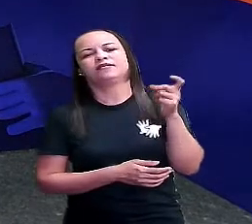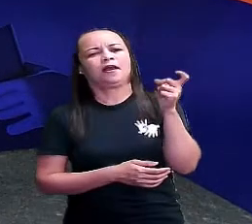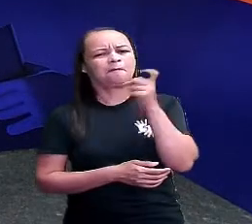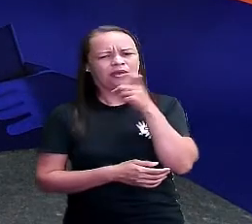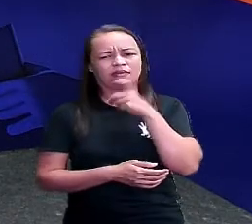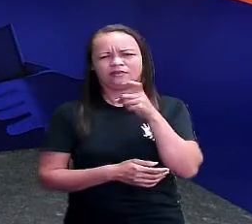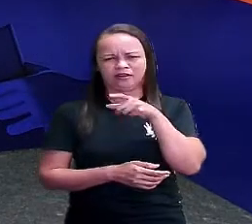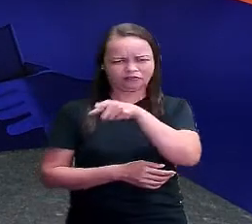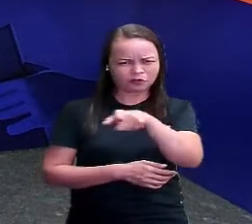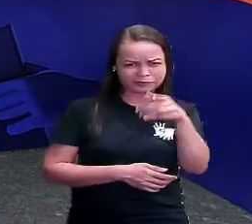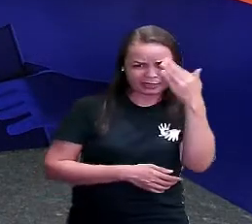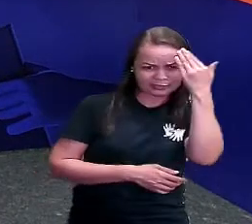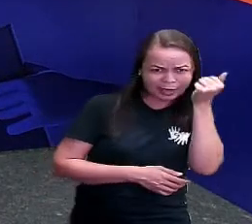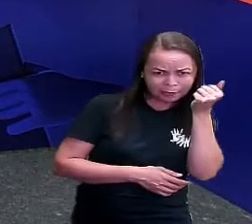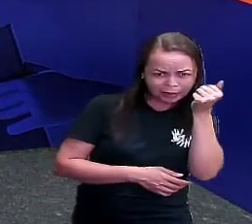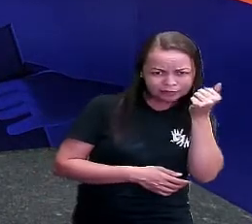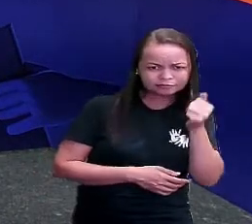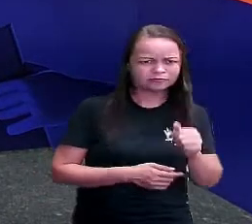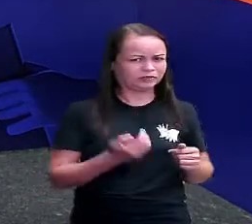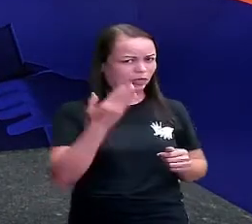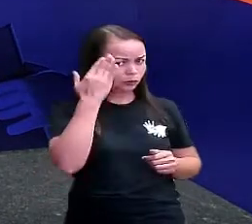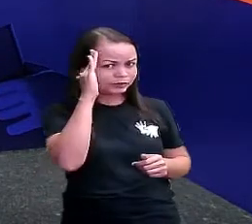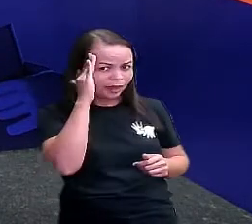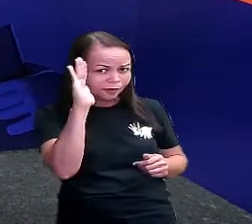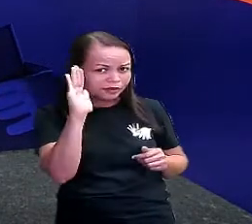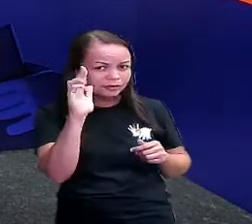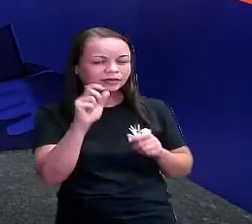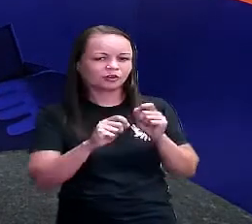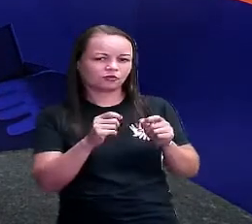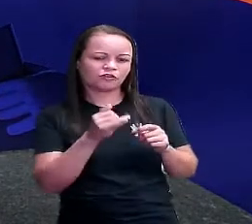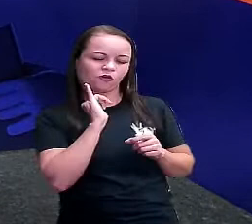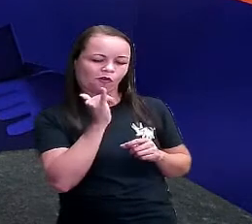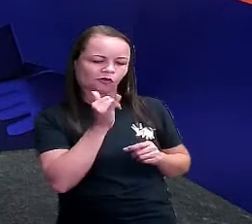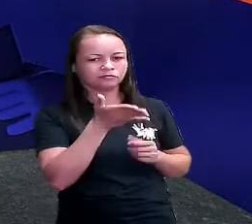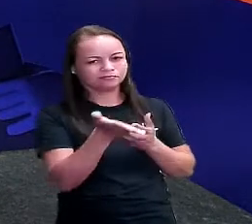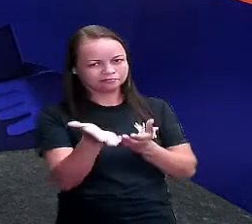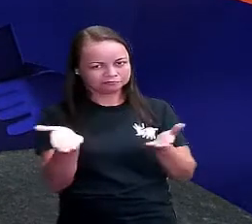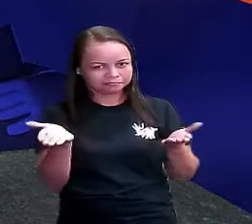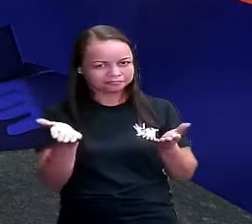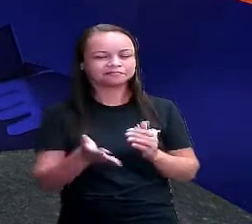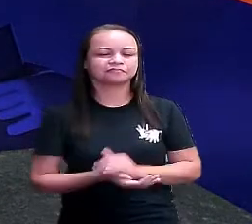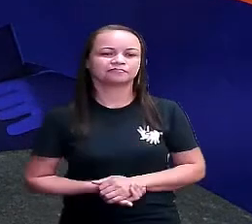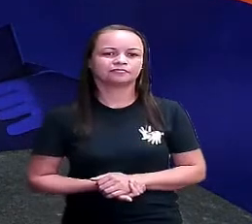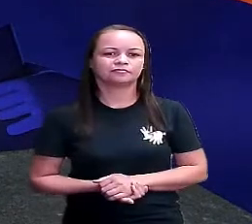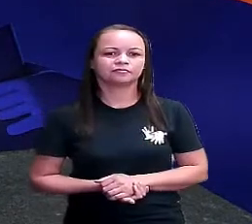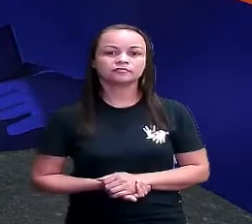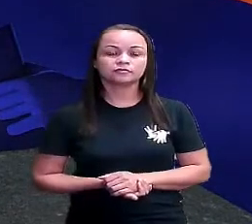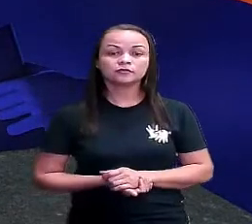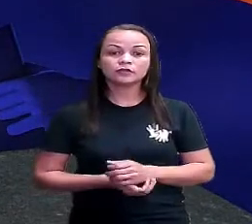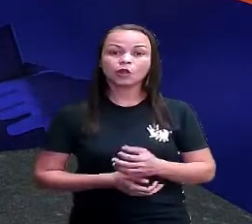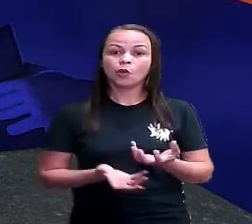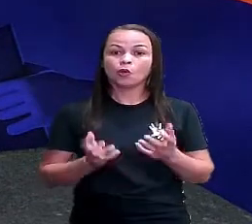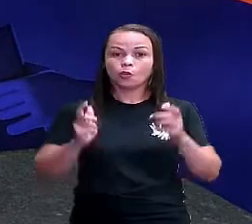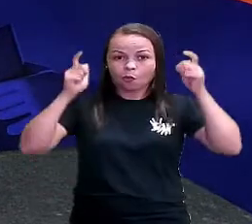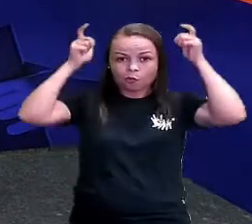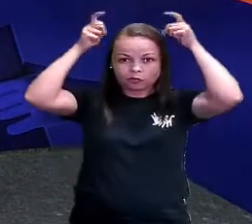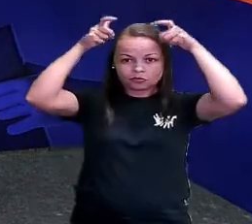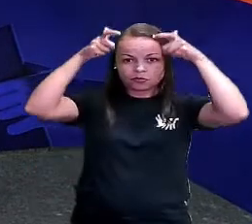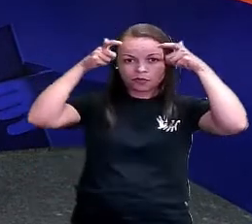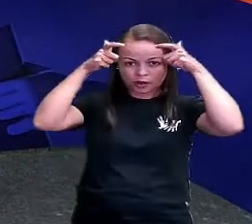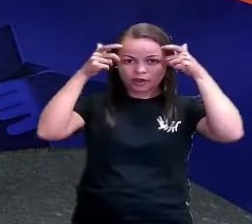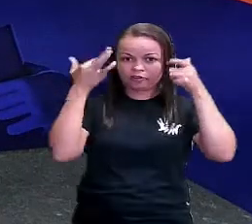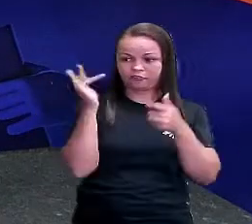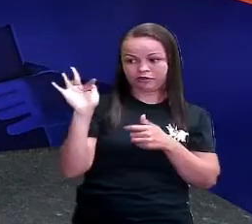Vocês sabem? Vocês não sabem, eu vou contar para vocês. É assim, um rei francês, a França